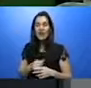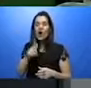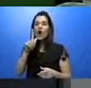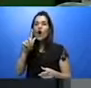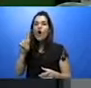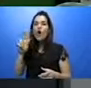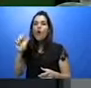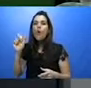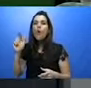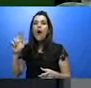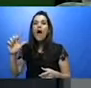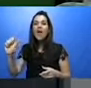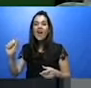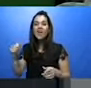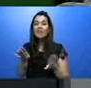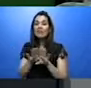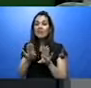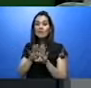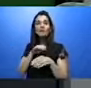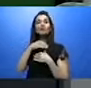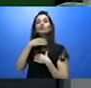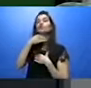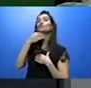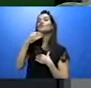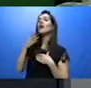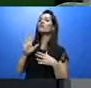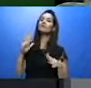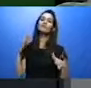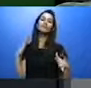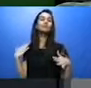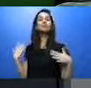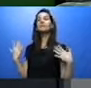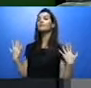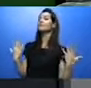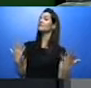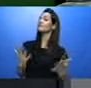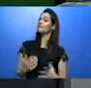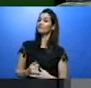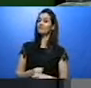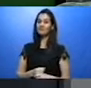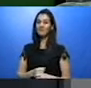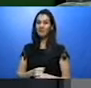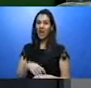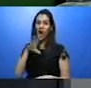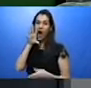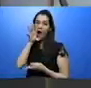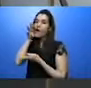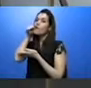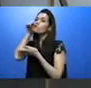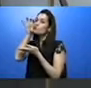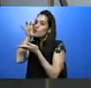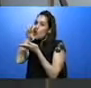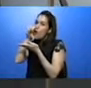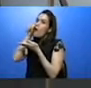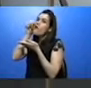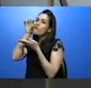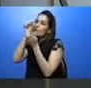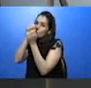a girafa toda estilosa, olha. Lá das alturas, comendo, nem se importando muito, né,